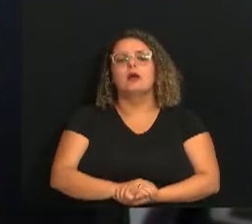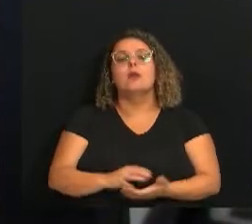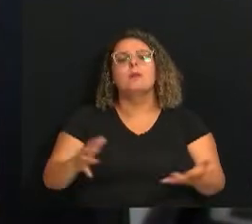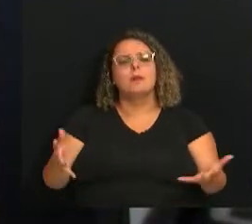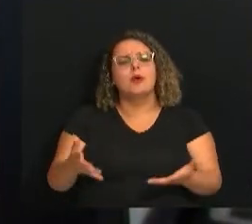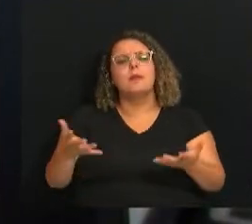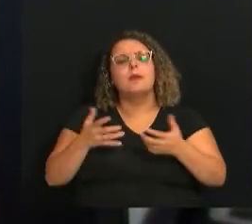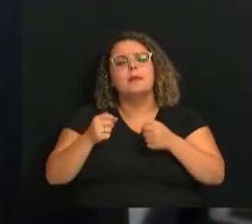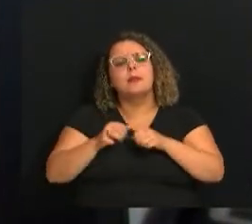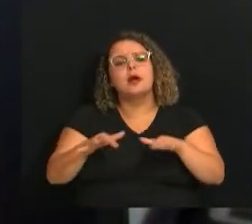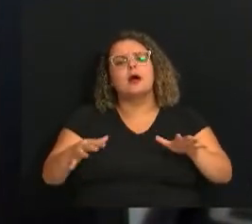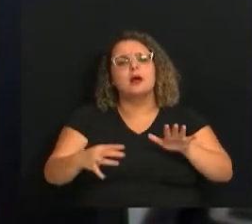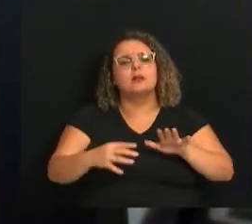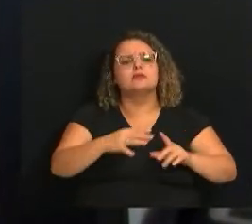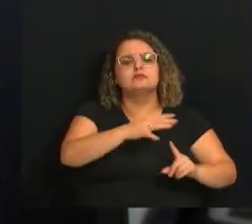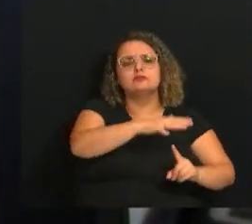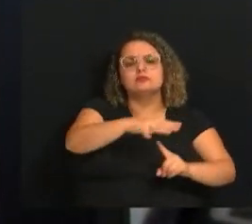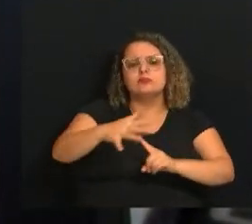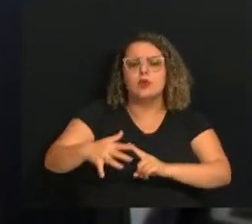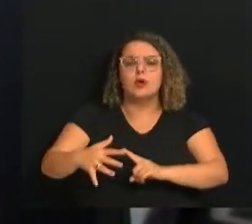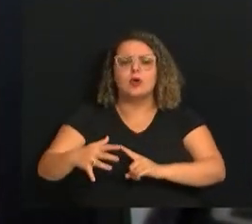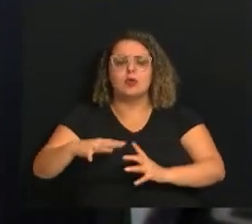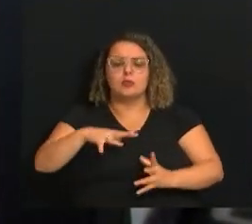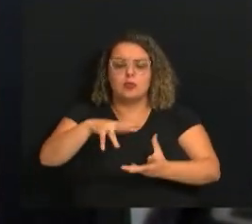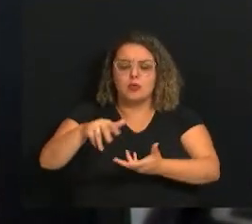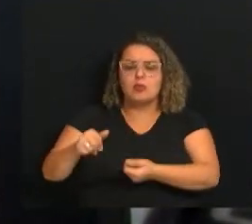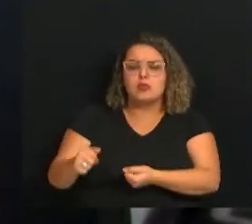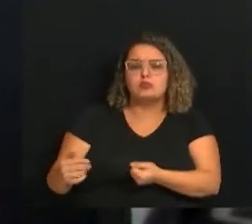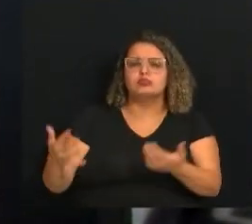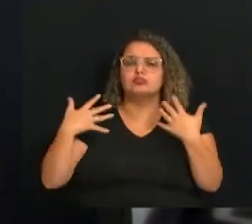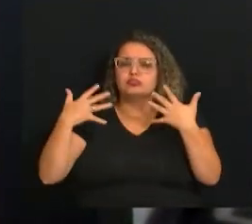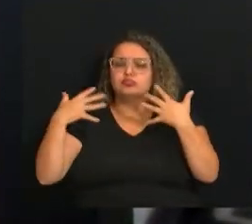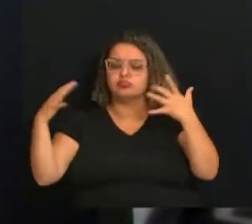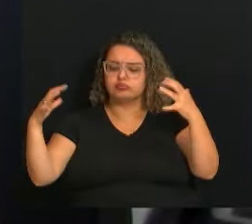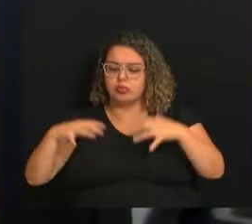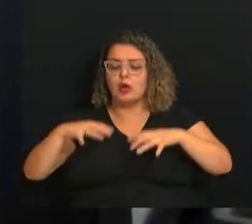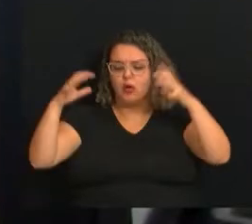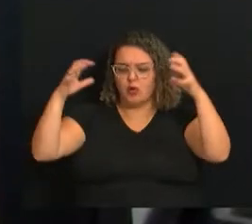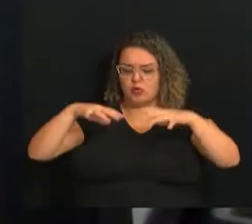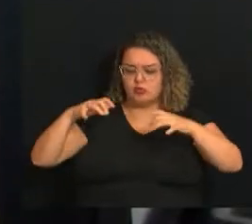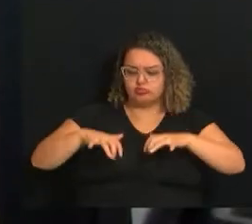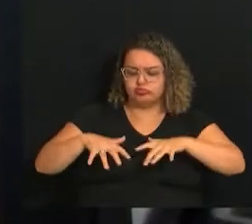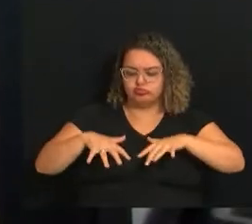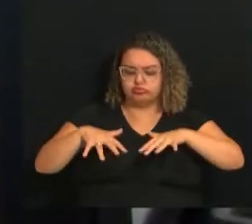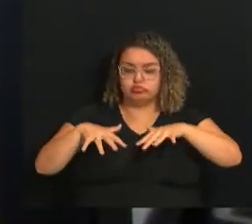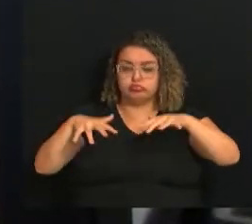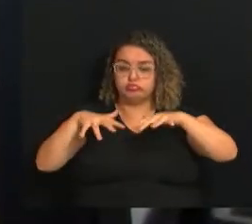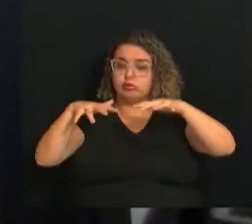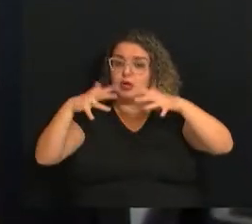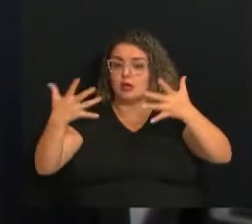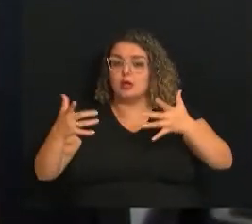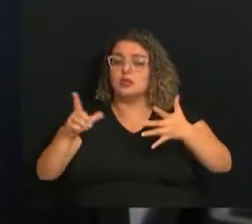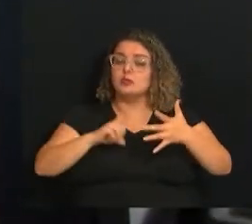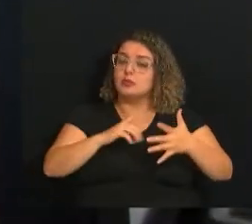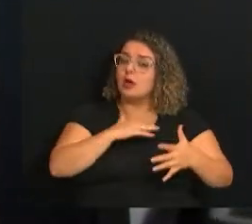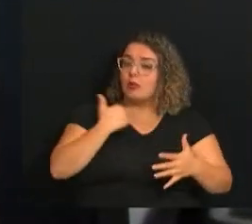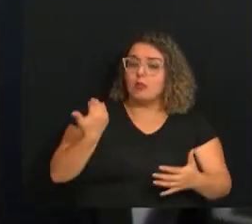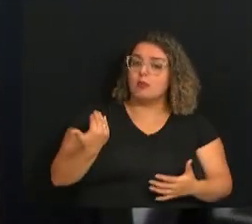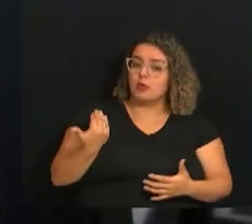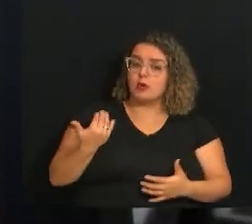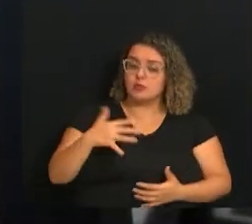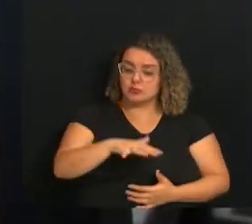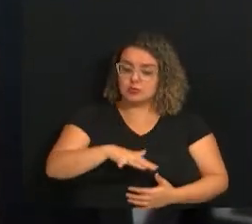né, com o aquecimento global, com as enchentes que tem inclusive atingido a nossa região. A gente teve um óbito aqui na região de